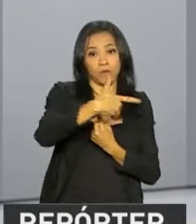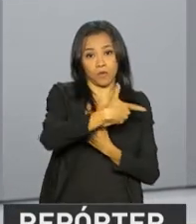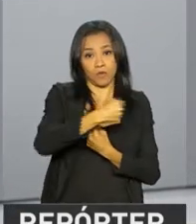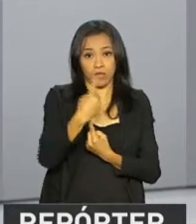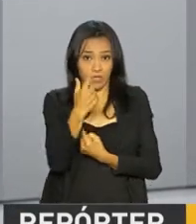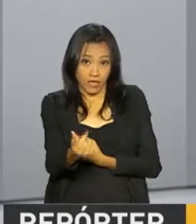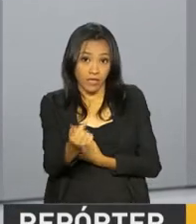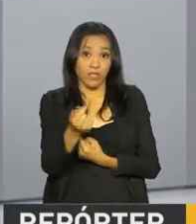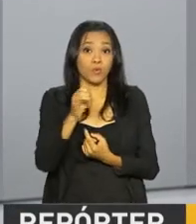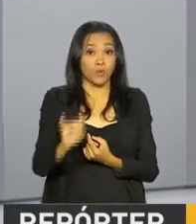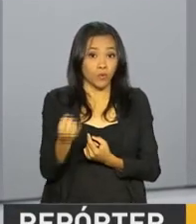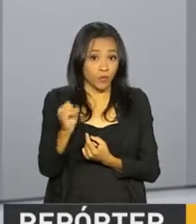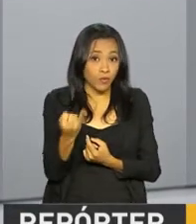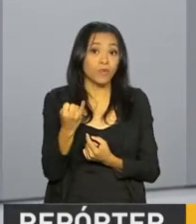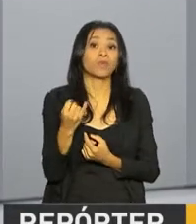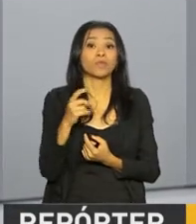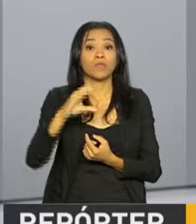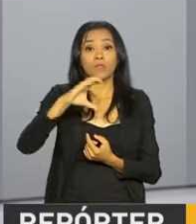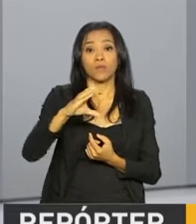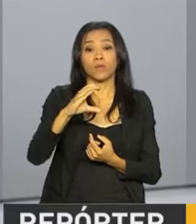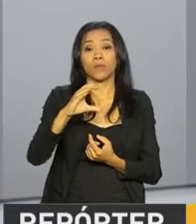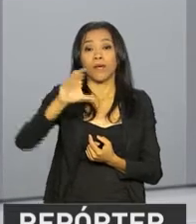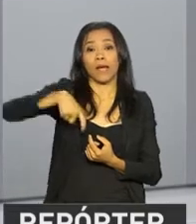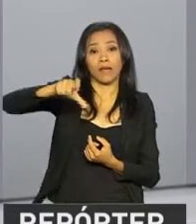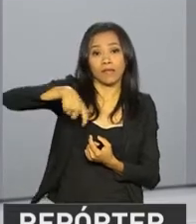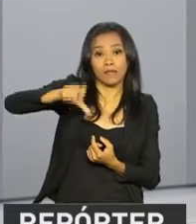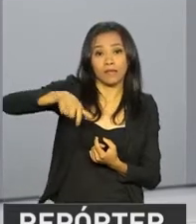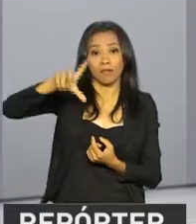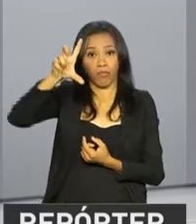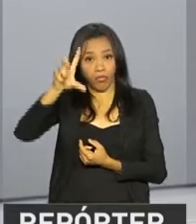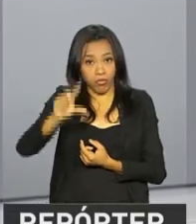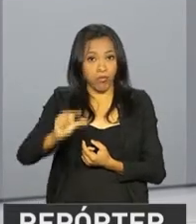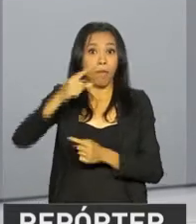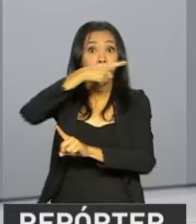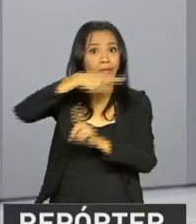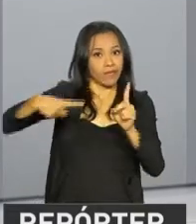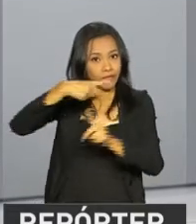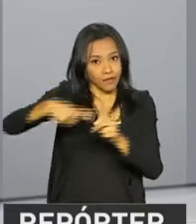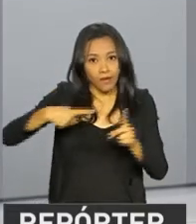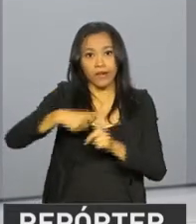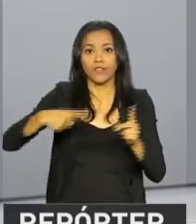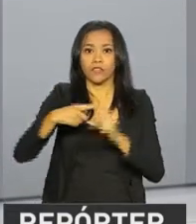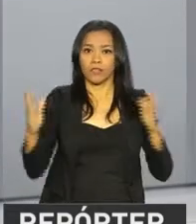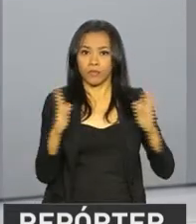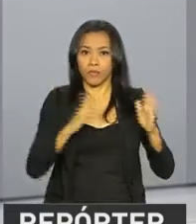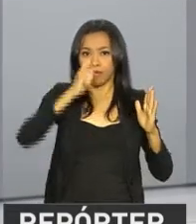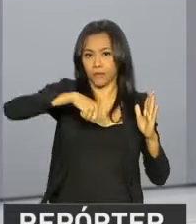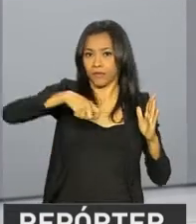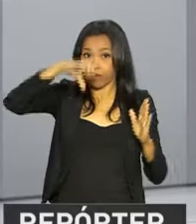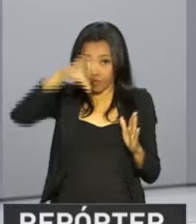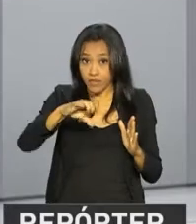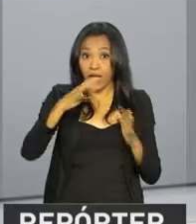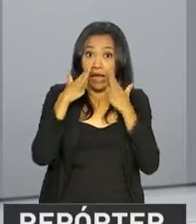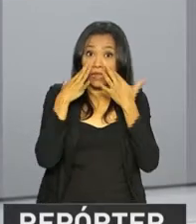2017 fizeram os juros do rotativo do cartão de crédito cair mais que pela metade nos últimos 9 meses. Mas atenção,